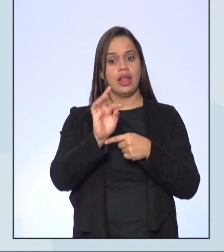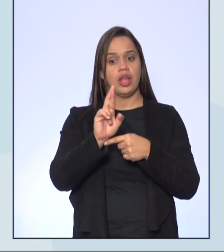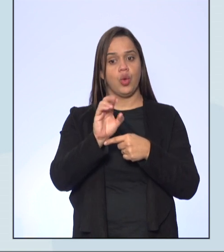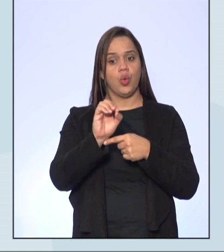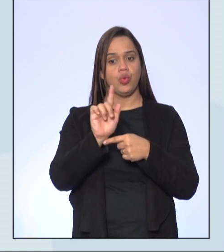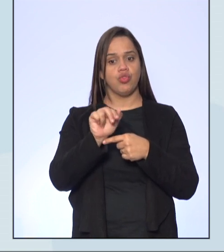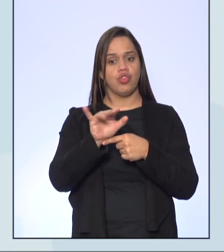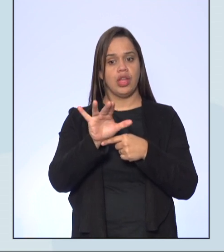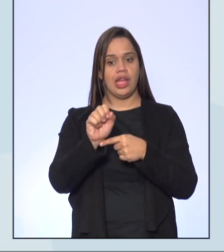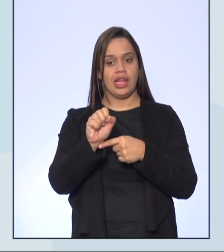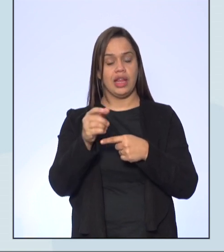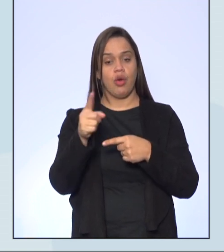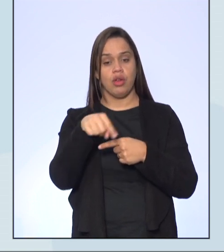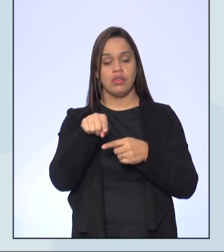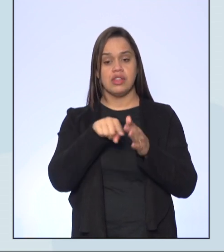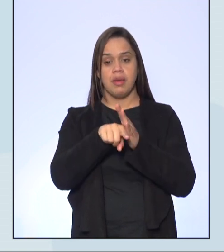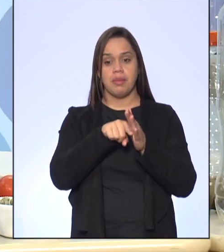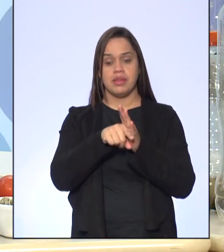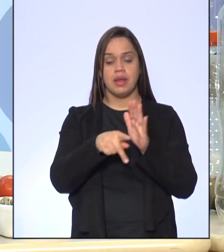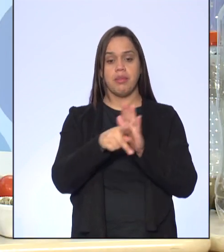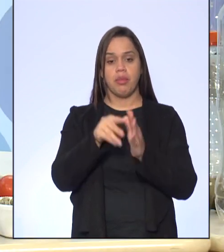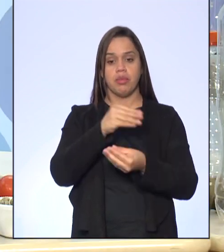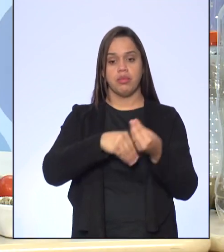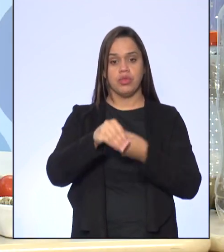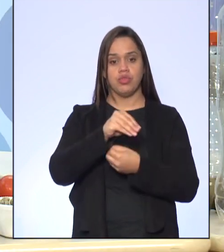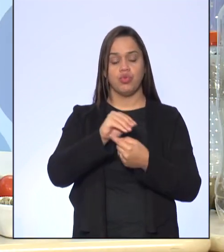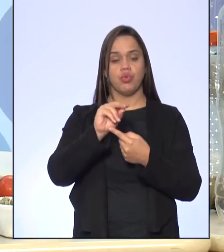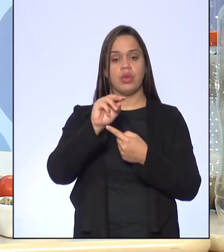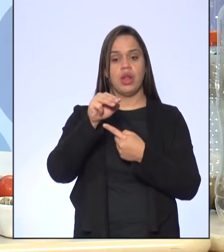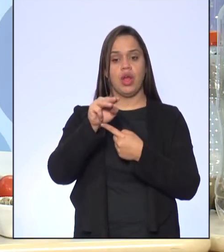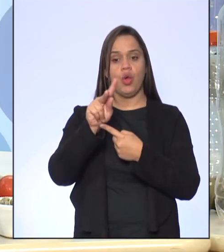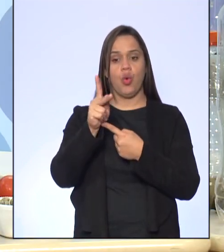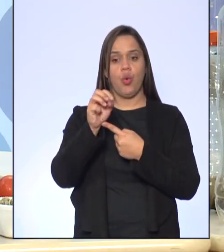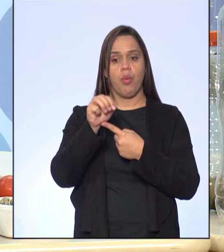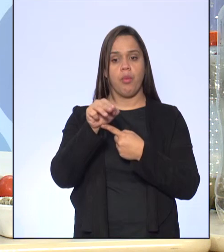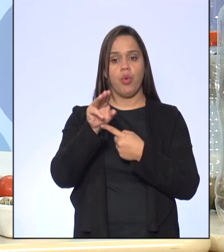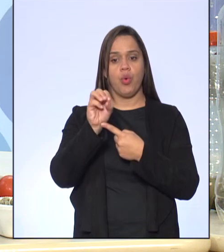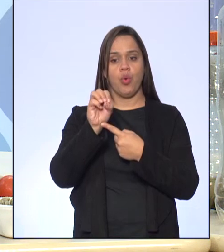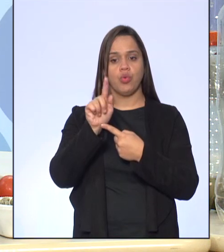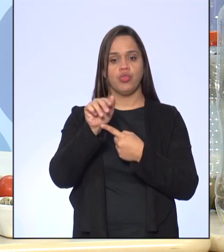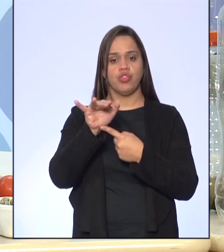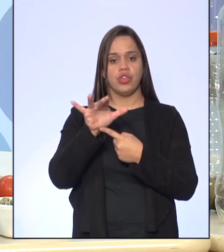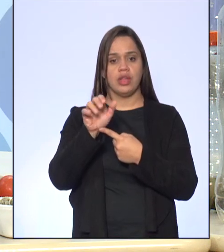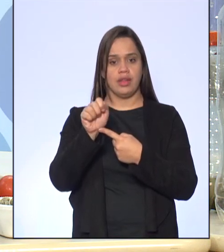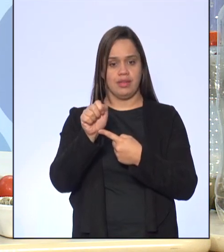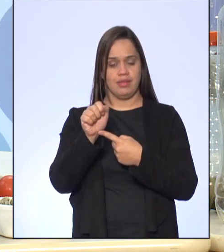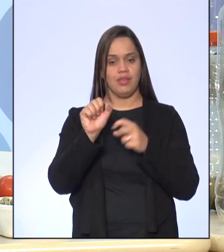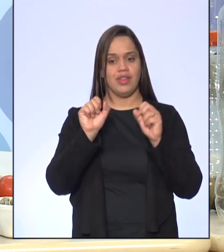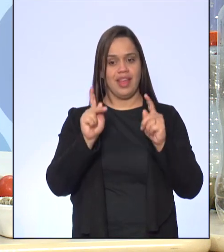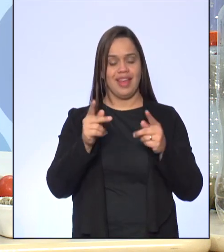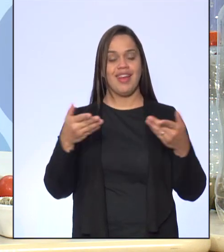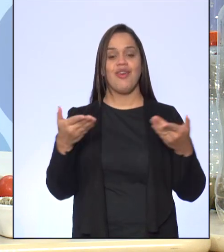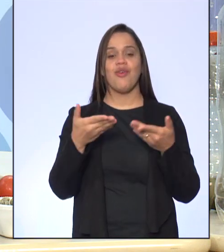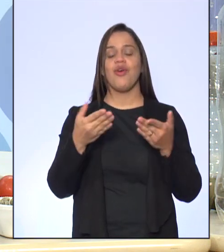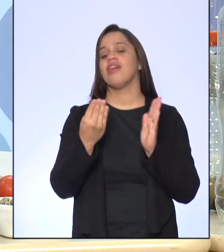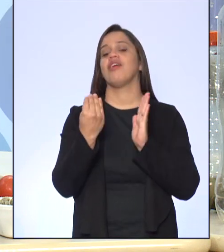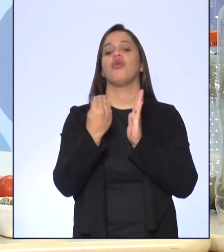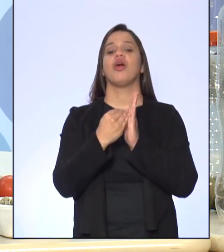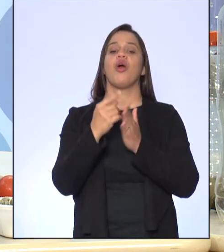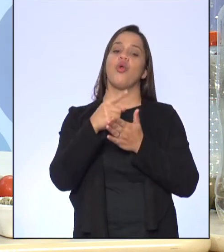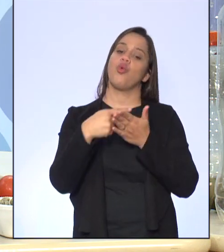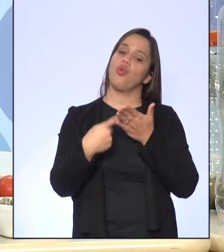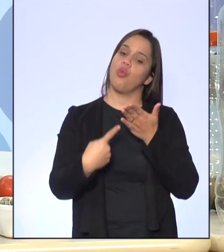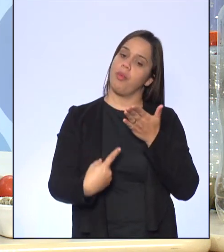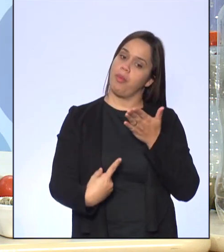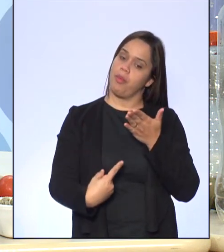homogêneas. E vamos lá? Vamos colocar um conceito agora importante no nosso caderno,